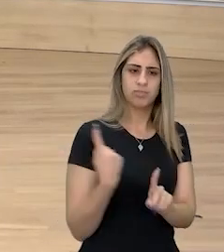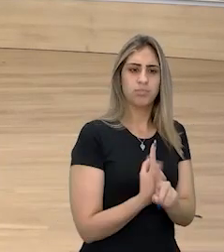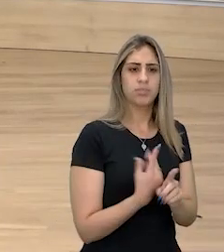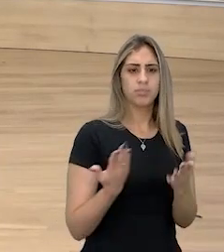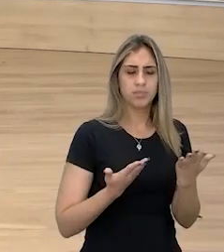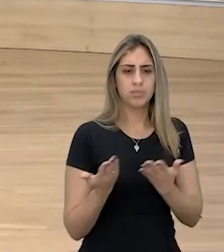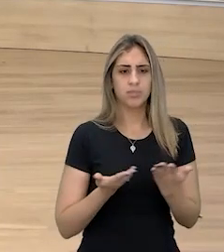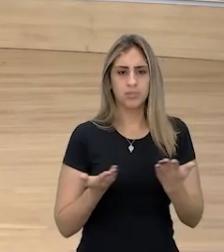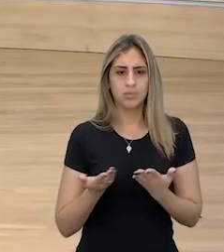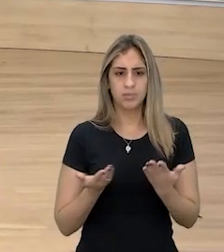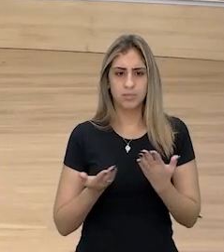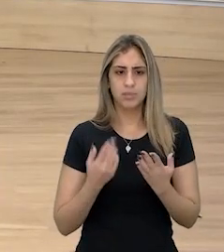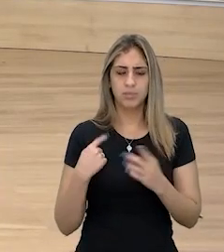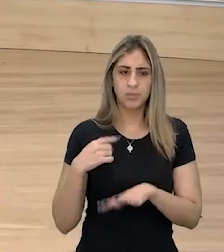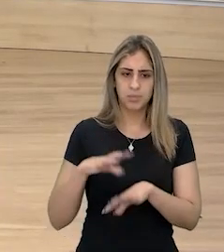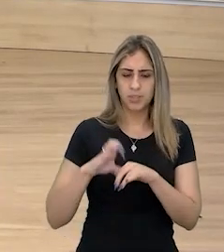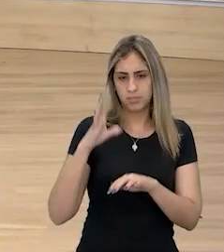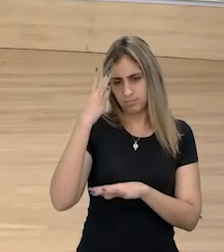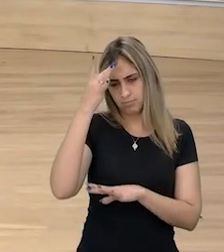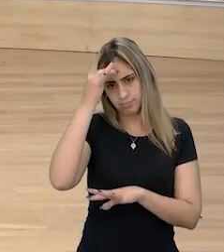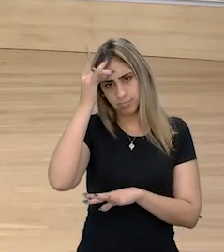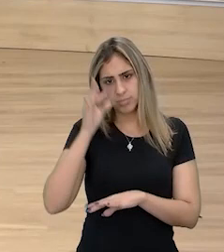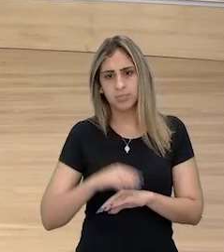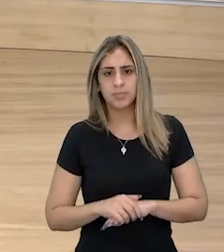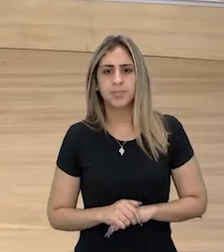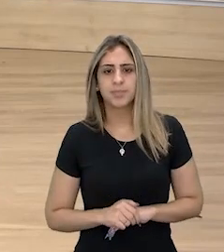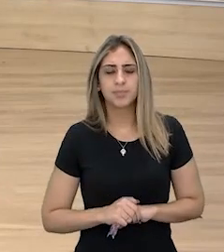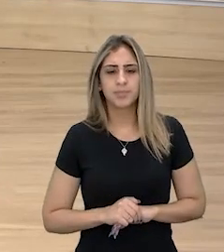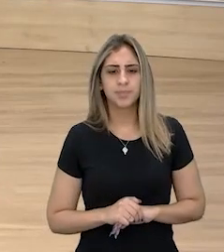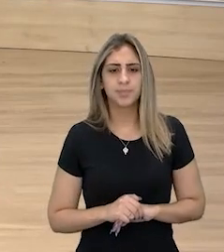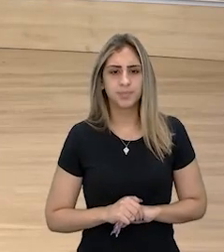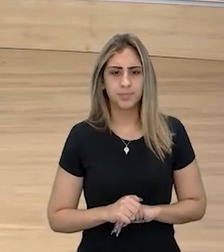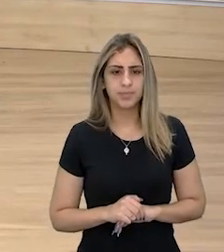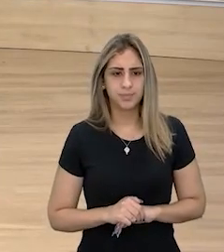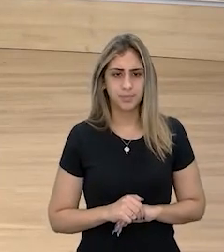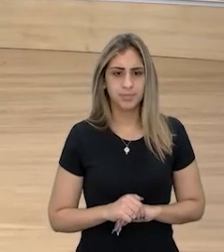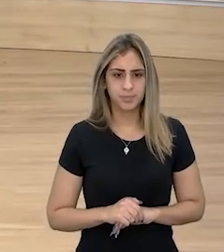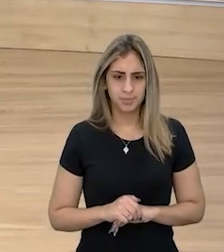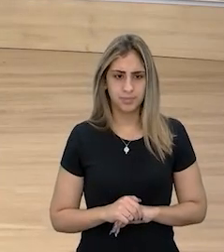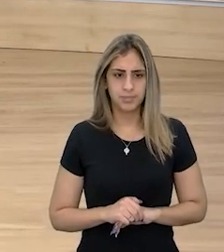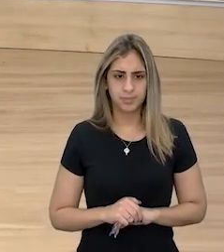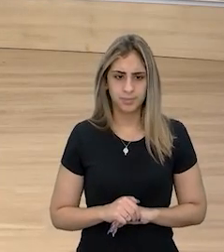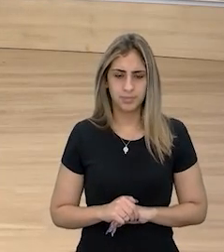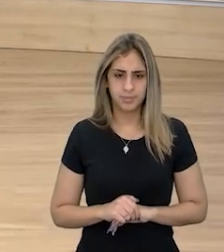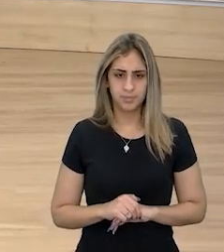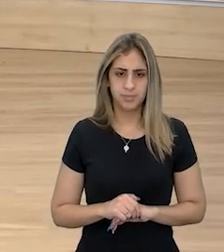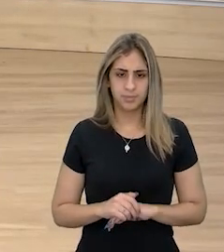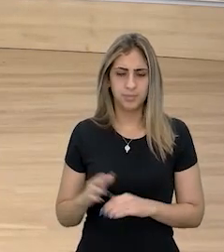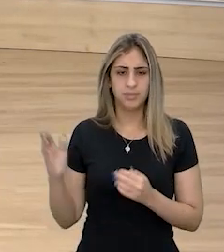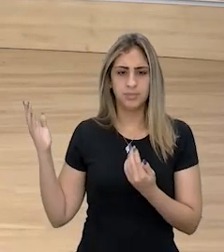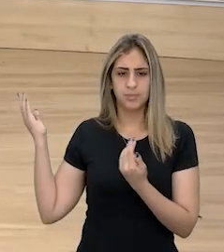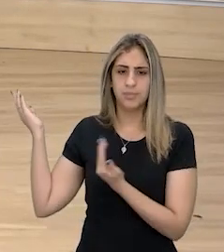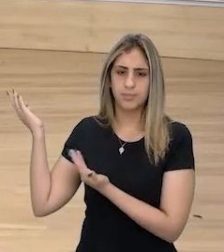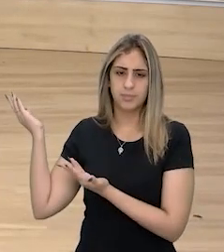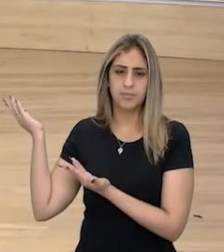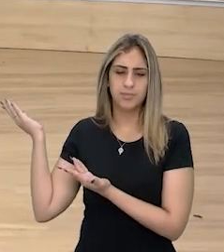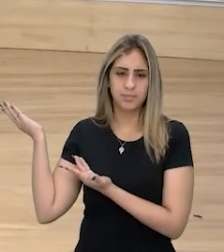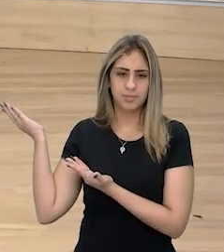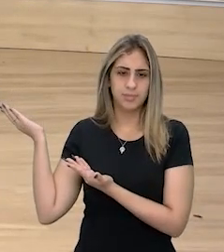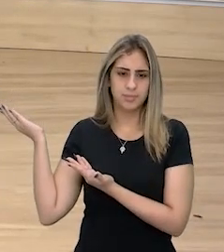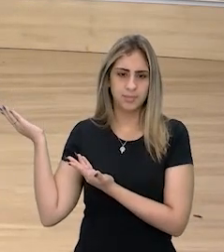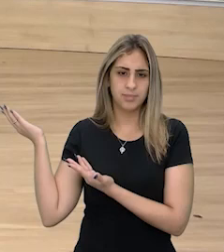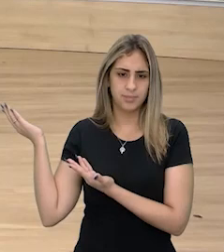agora eu vou, vou pegando mais ainda o ensaio. Vai lá, então cumprimentei os... Vi aqui, peguei